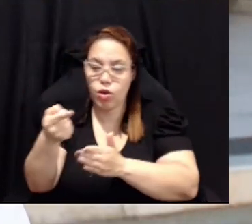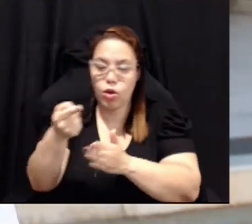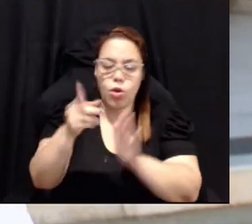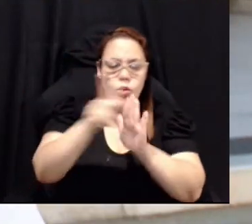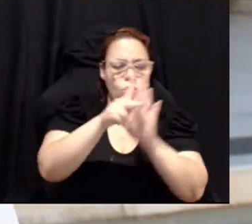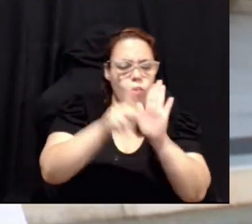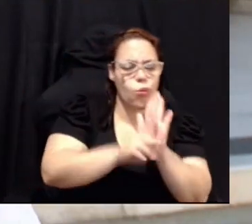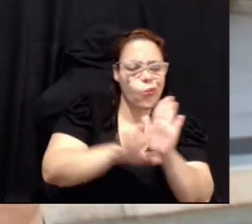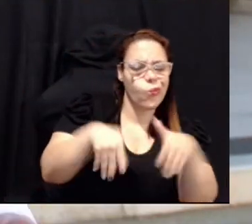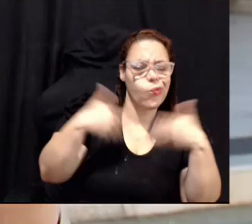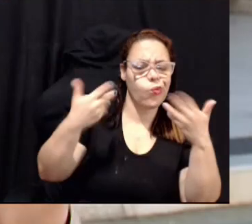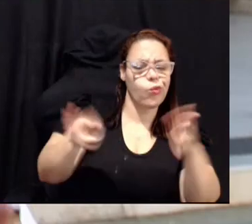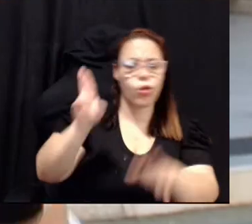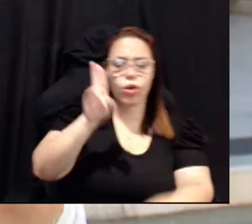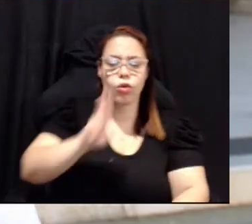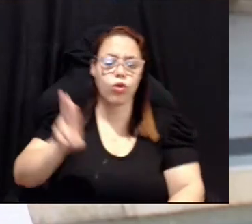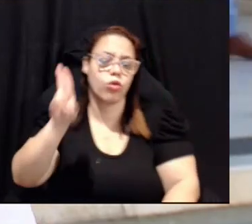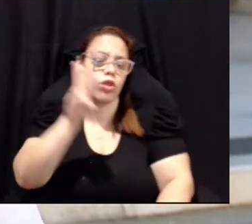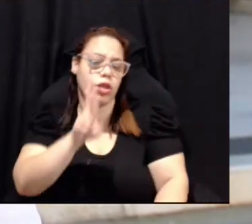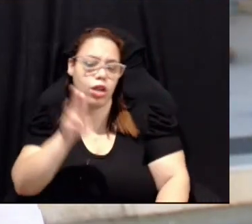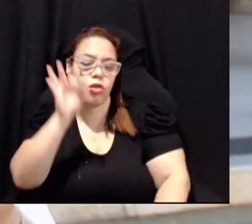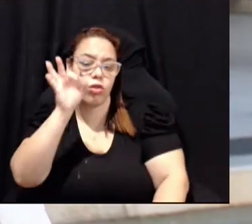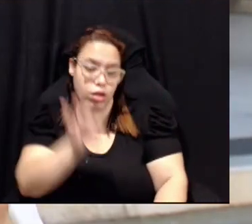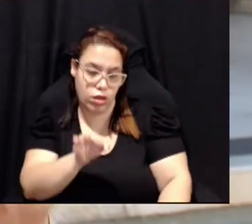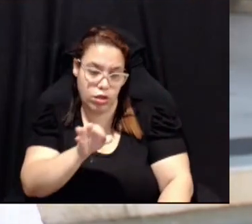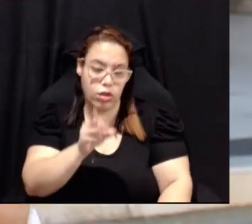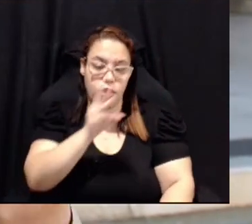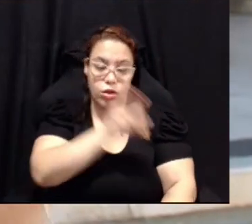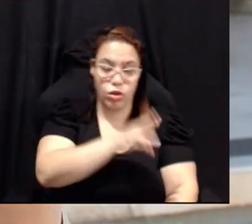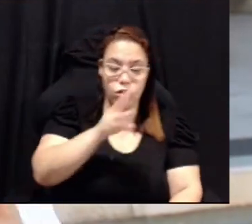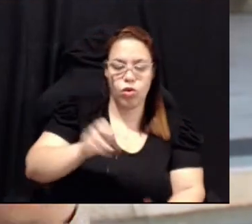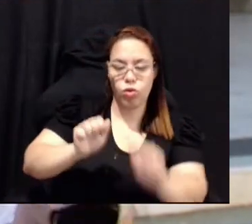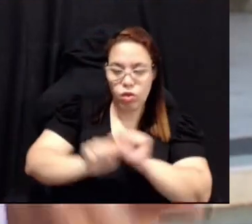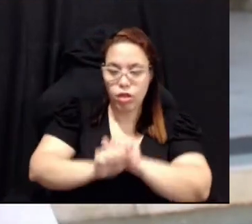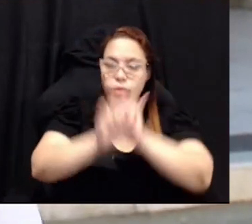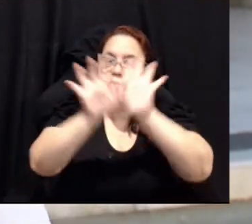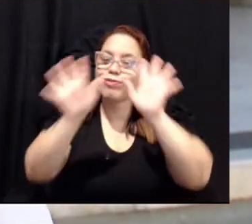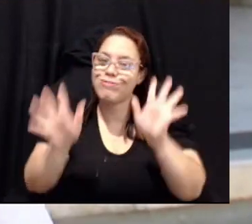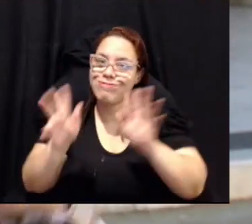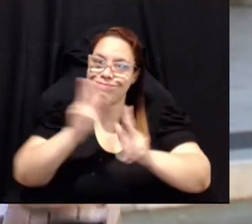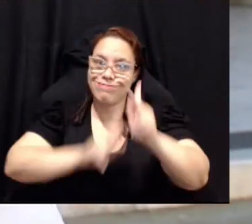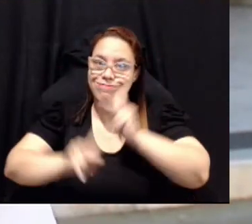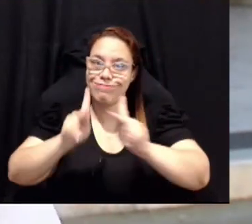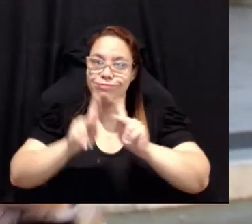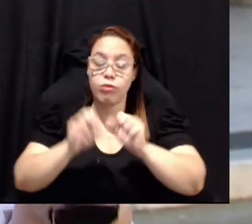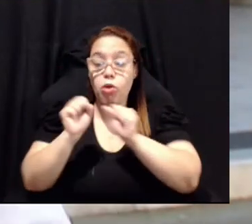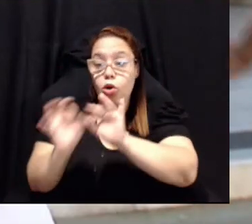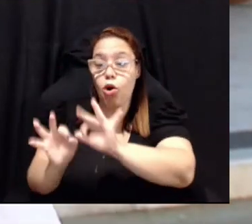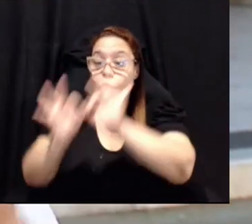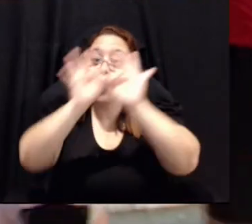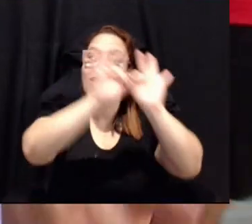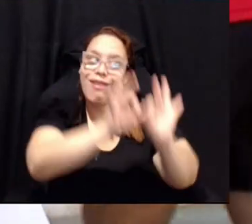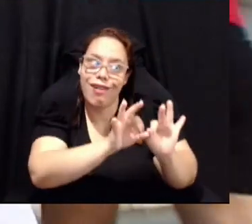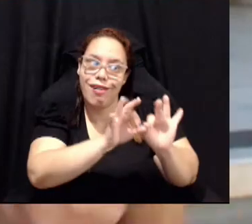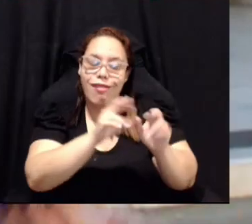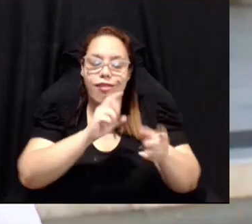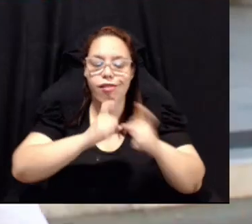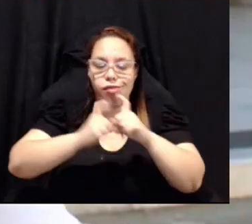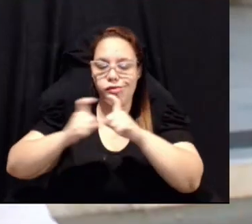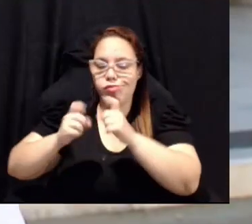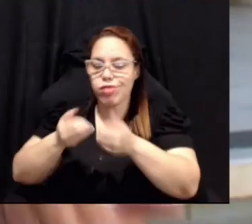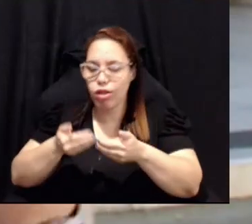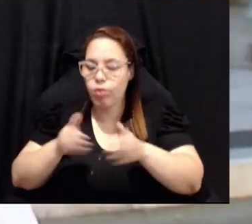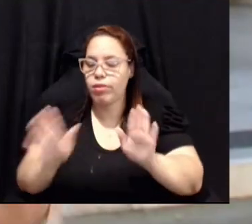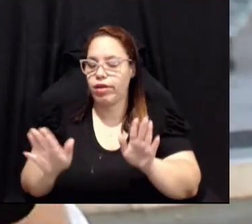foi utilizado. Então, o site está bem transparente para que a população possa estar acompanhando. E as reuniões são abertas também a